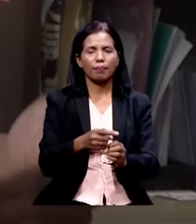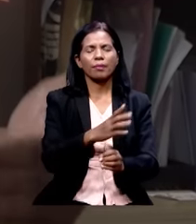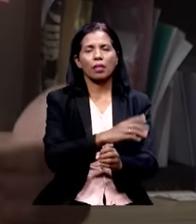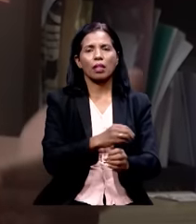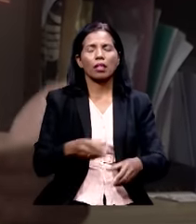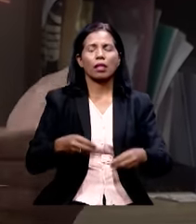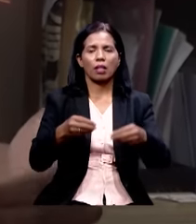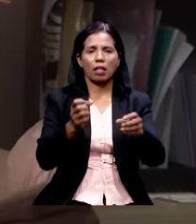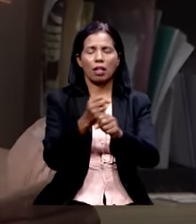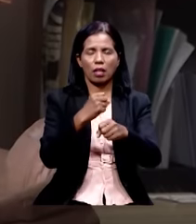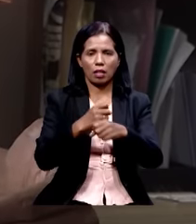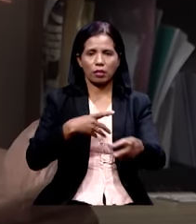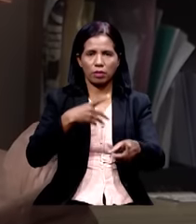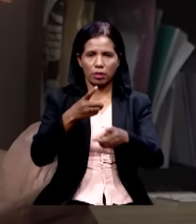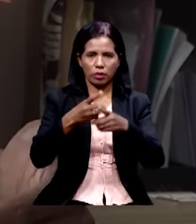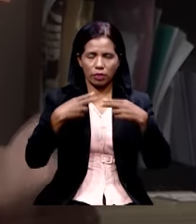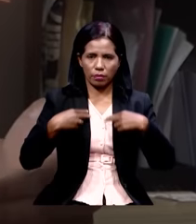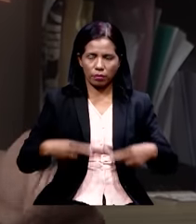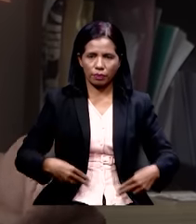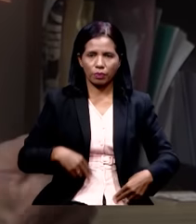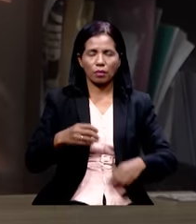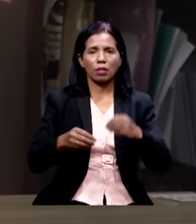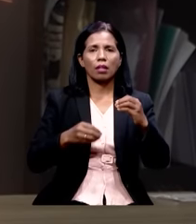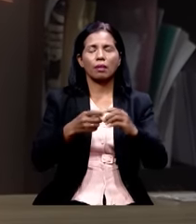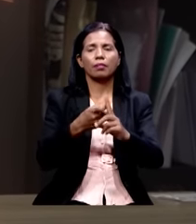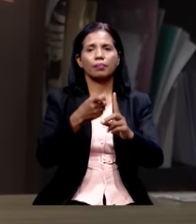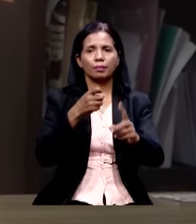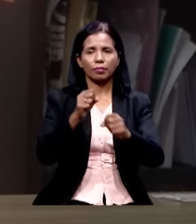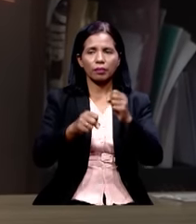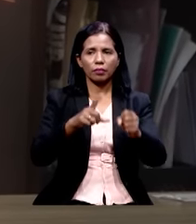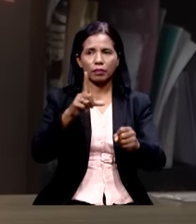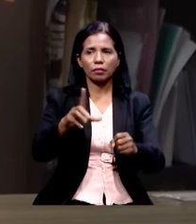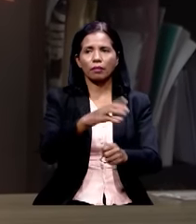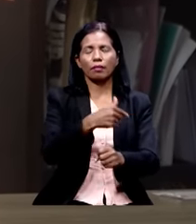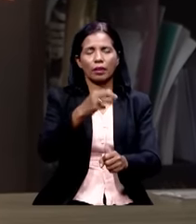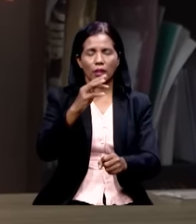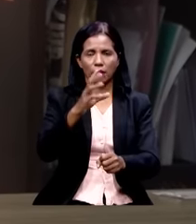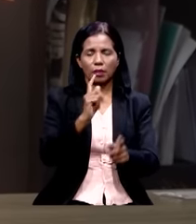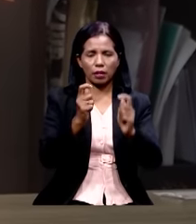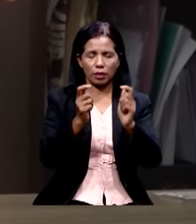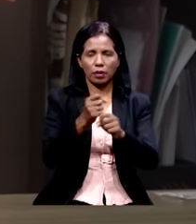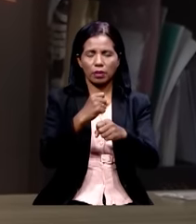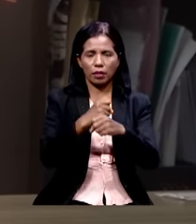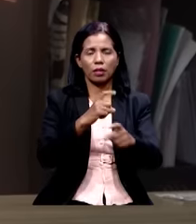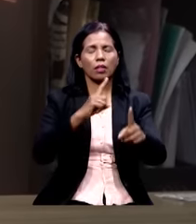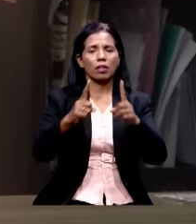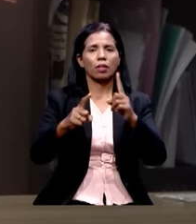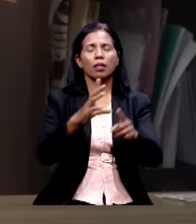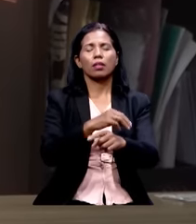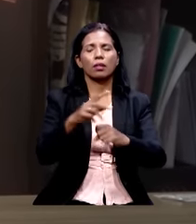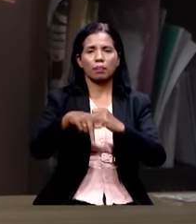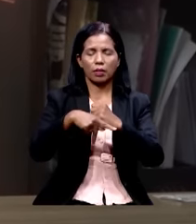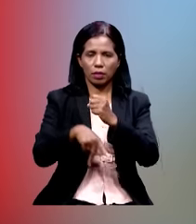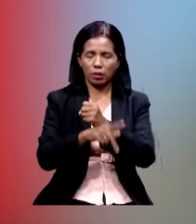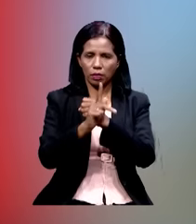não, princípios de direitos humanos. Relaciona a exenção da Sociedade Civil Nian e já tenta ONA atuar a confirmação ao parte partido